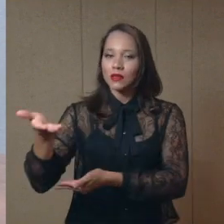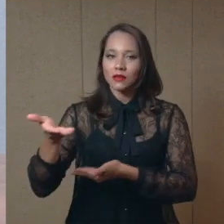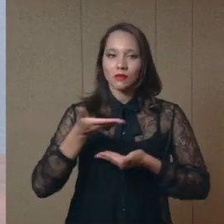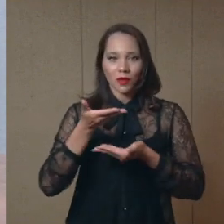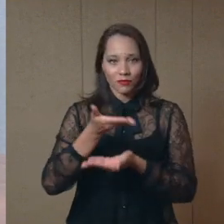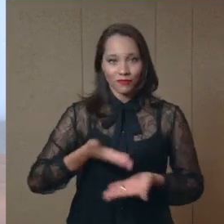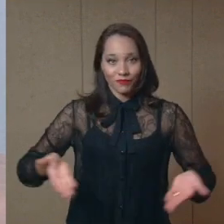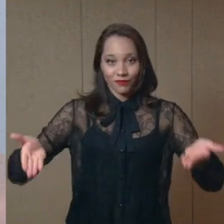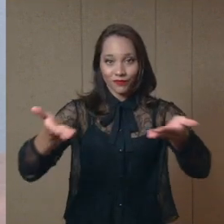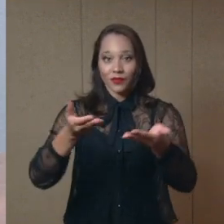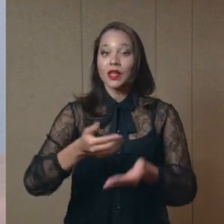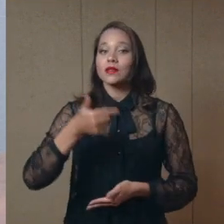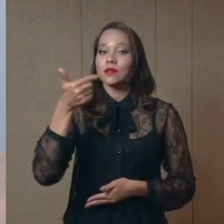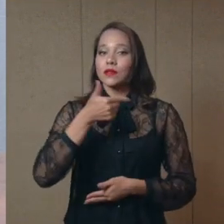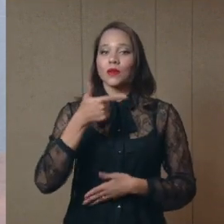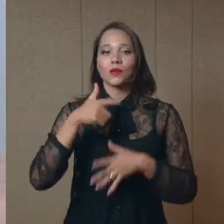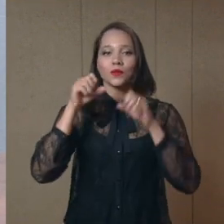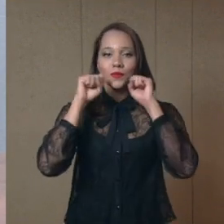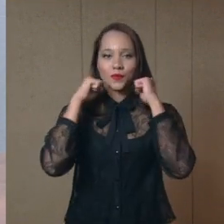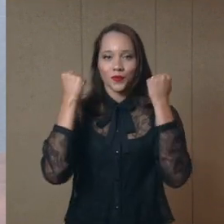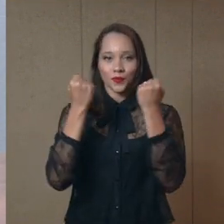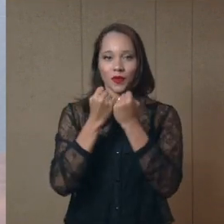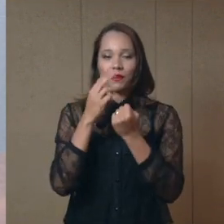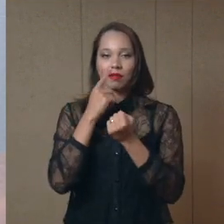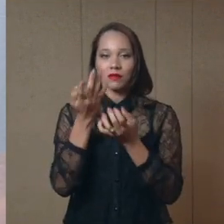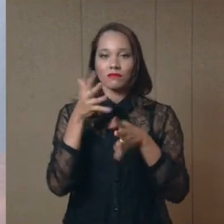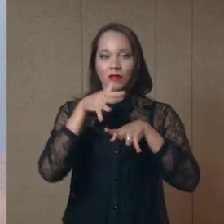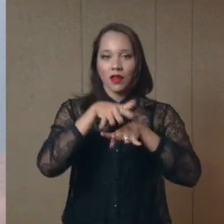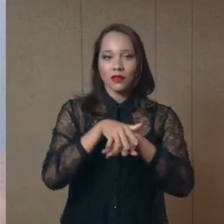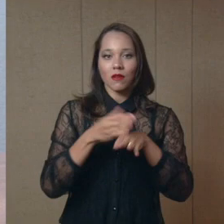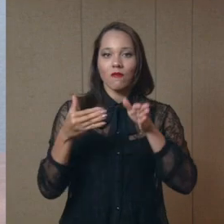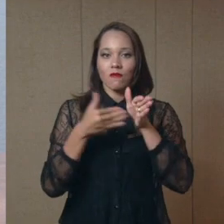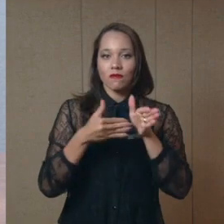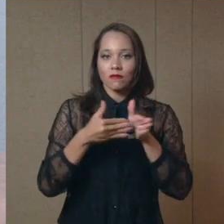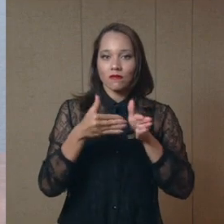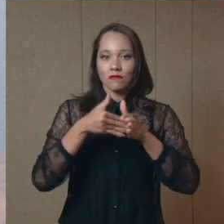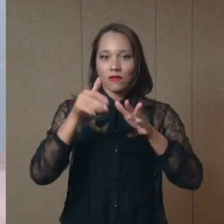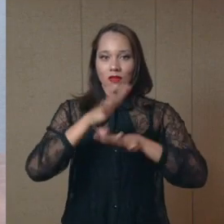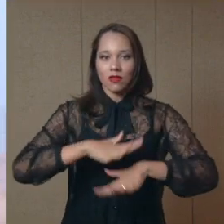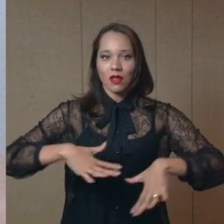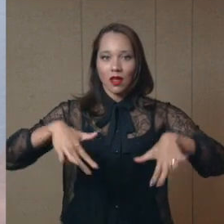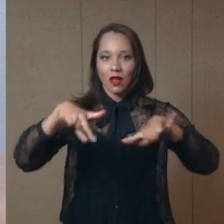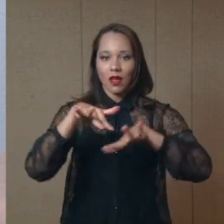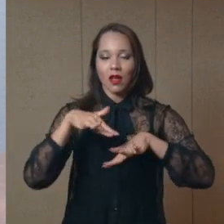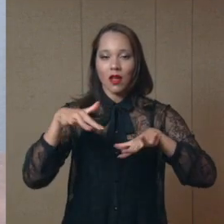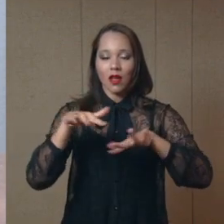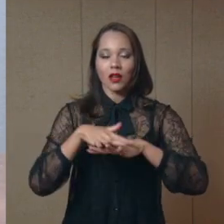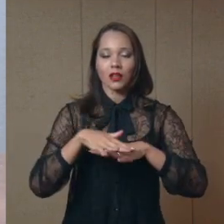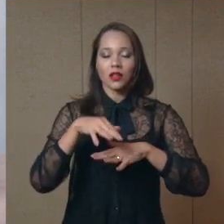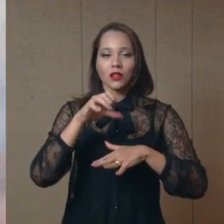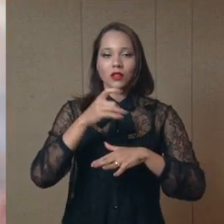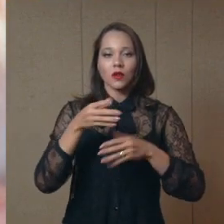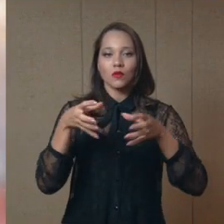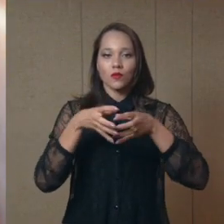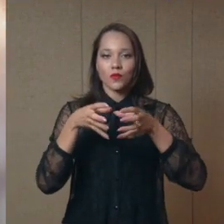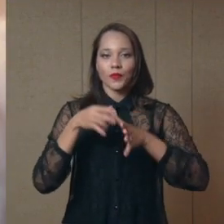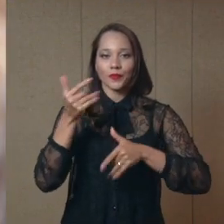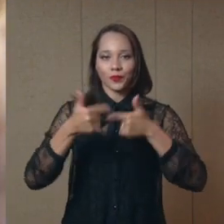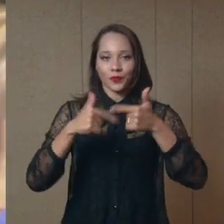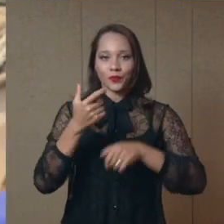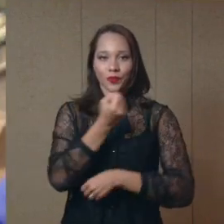é o nosso segundo seminário sobre integração fronteiriça no âmbito do stf 18 subgrupo de trabalho